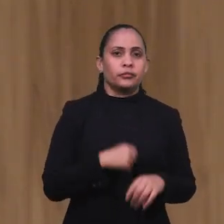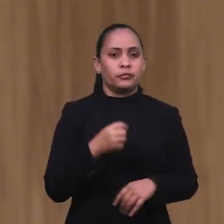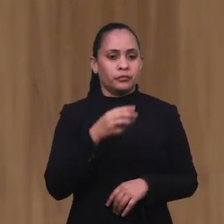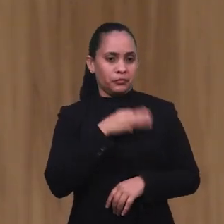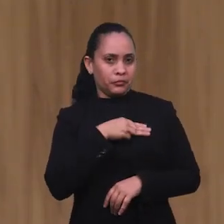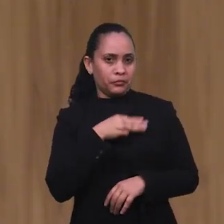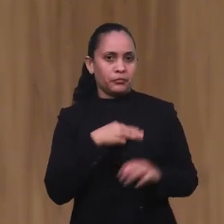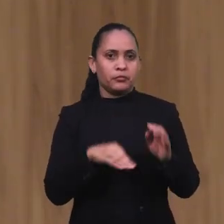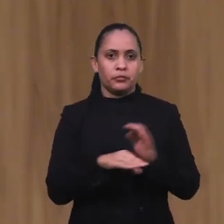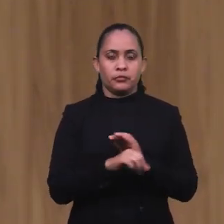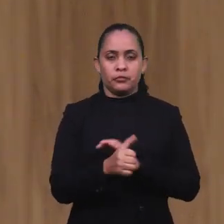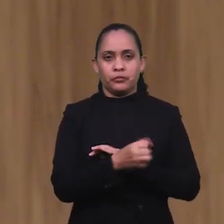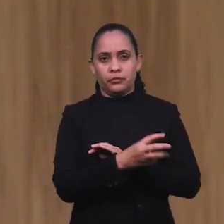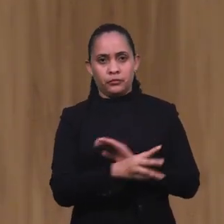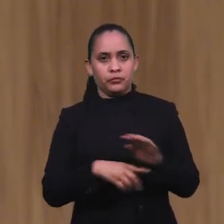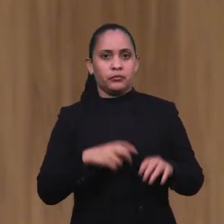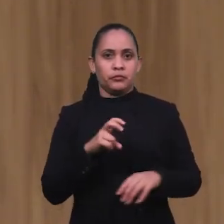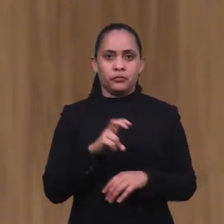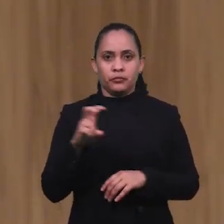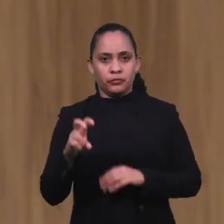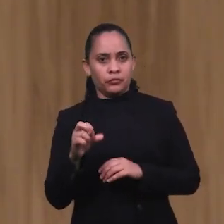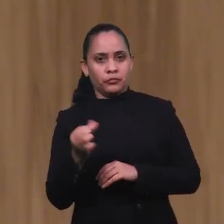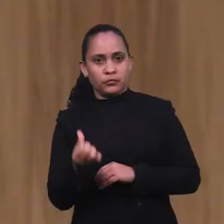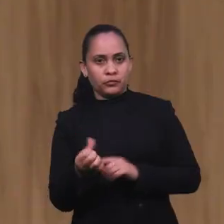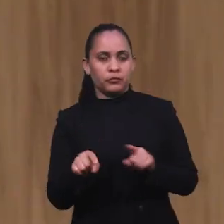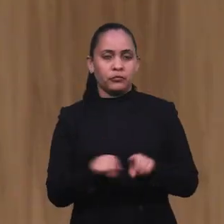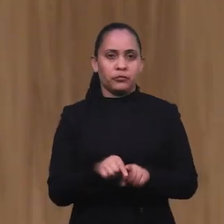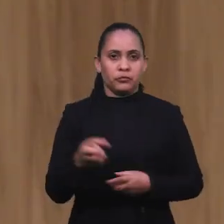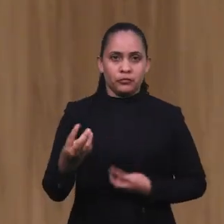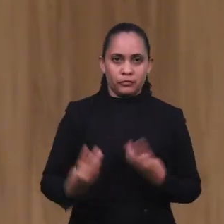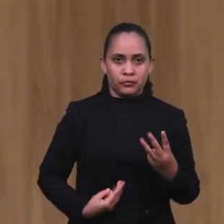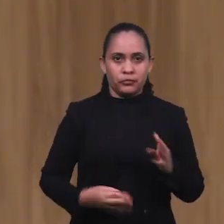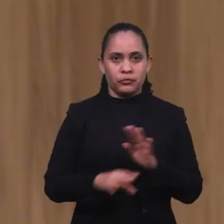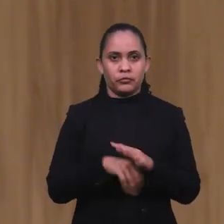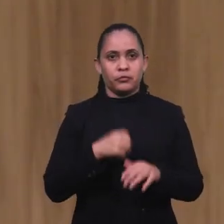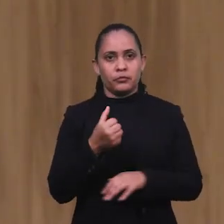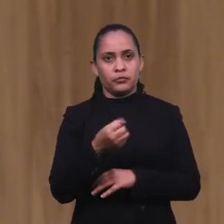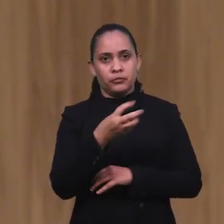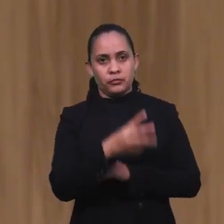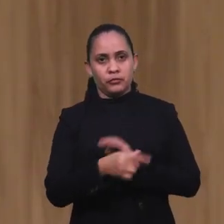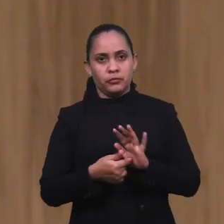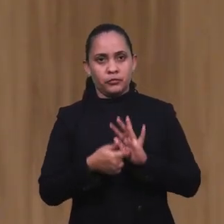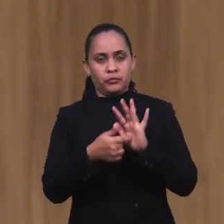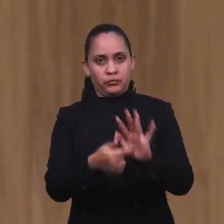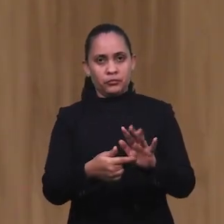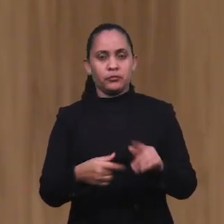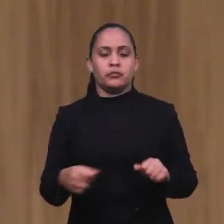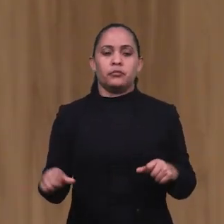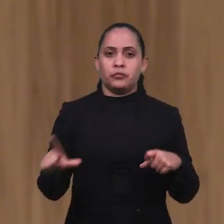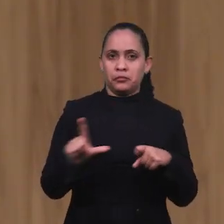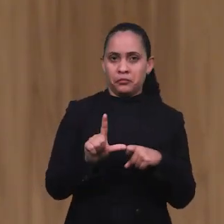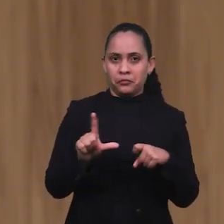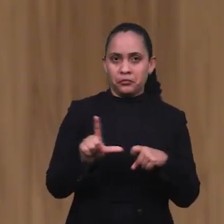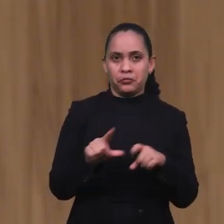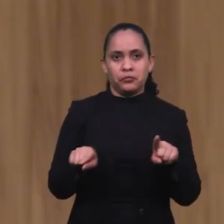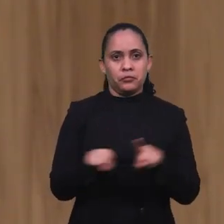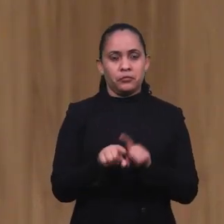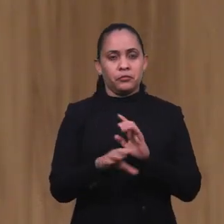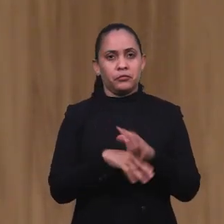13:55-56, Mateus, falando dos irmãos de Jesus, Marcos 3:31, falando dos irmãos de Jesus,